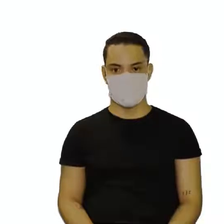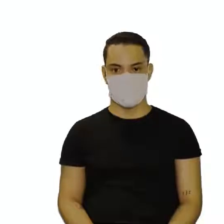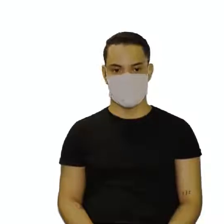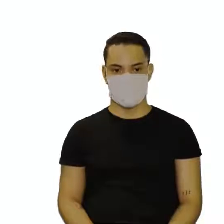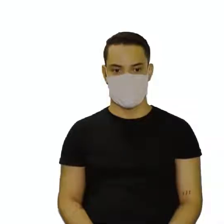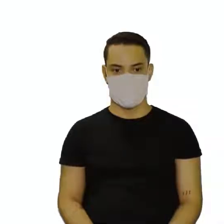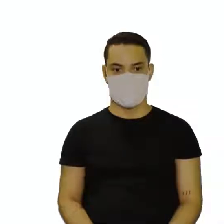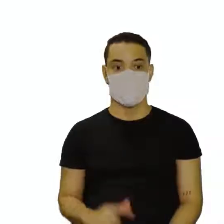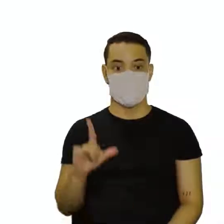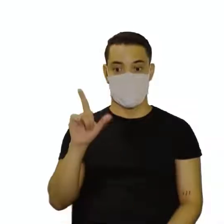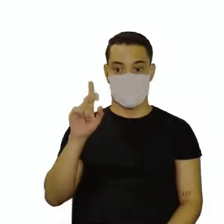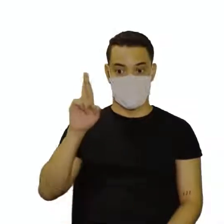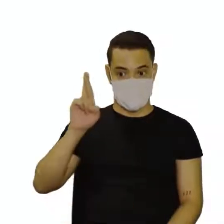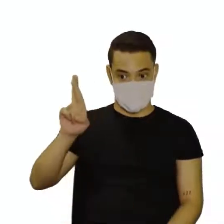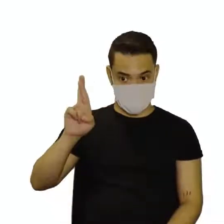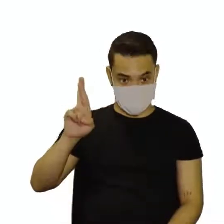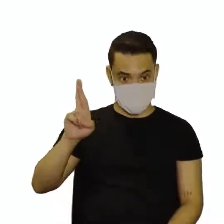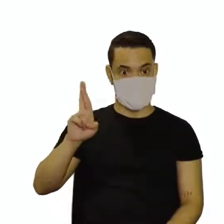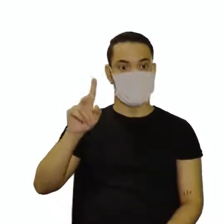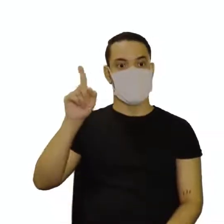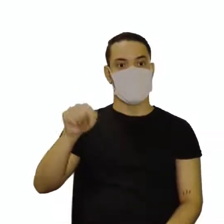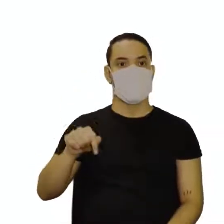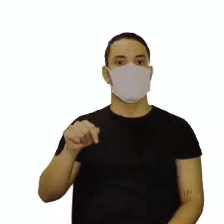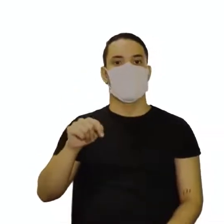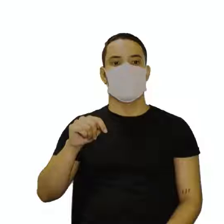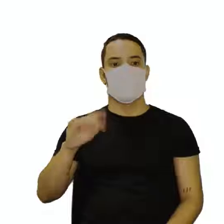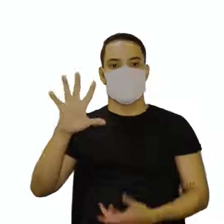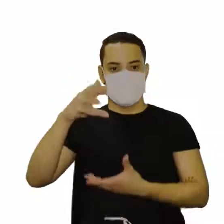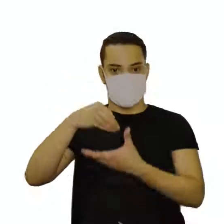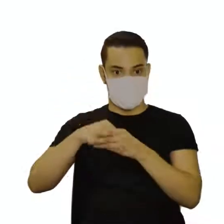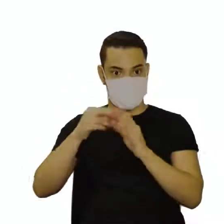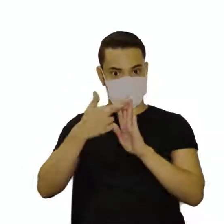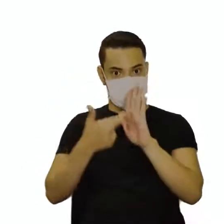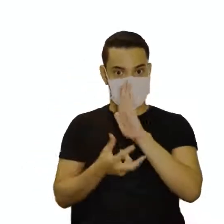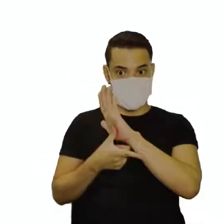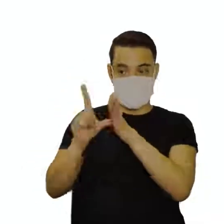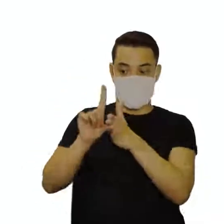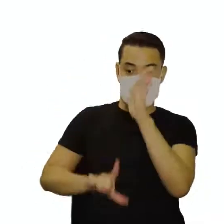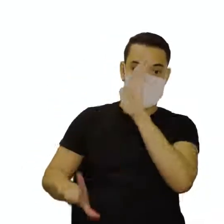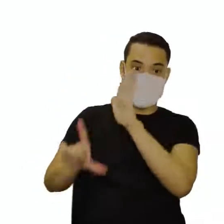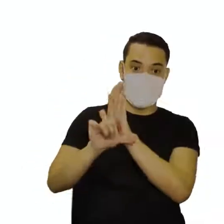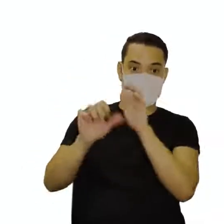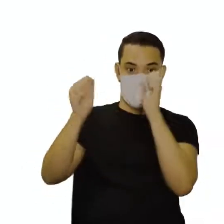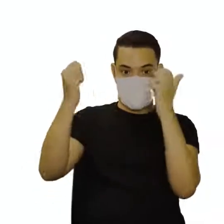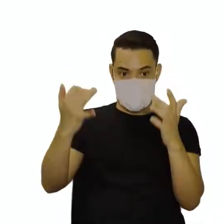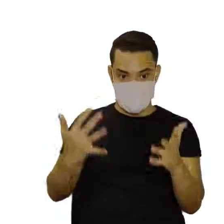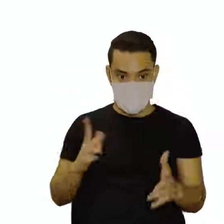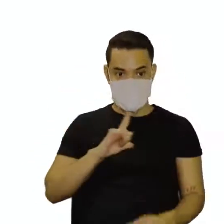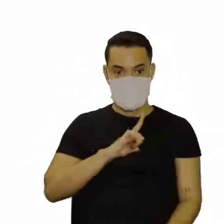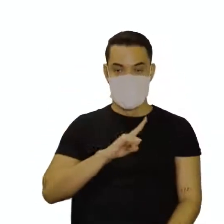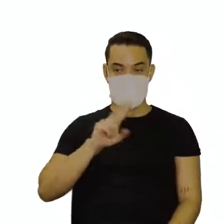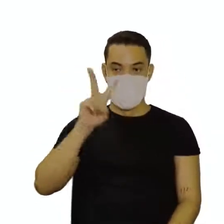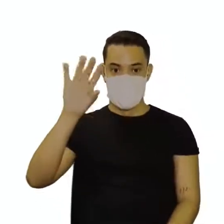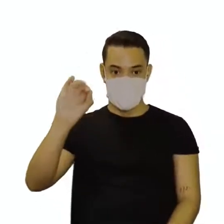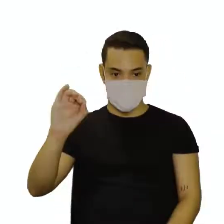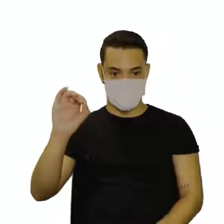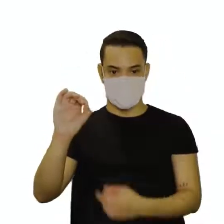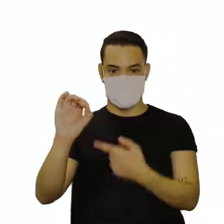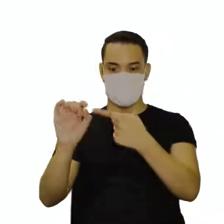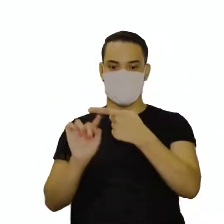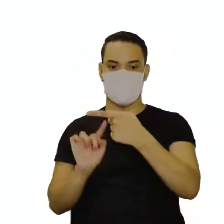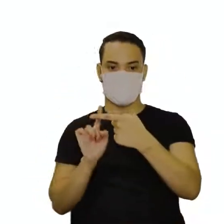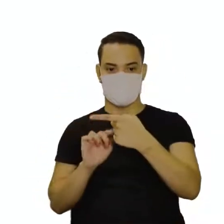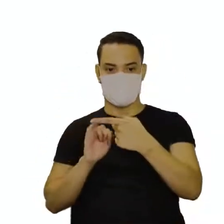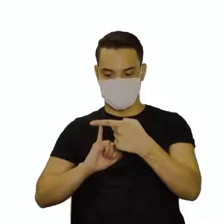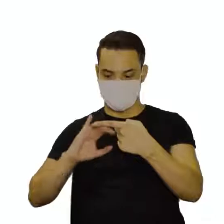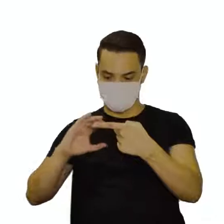quê. O resistor, quando é ôhmico, eu tiver uma tensão 0 dividido por uma corrente